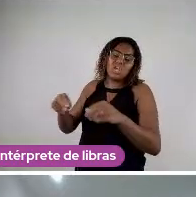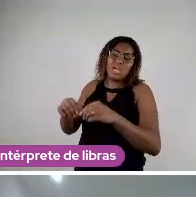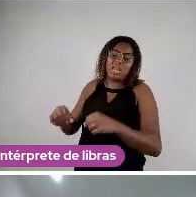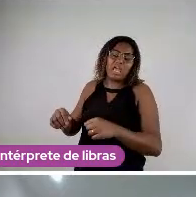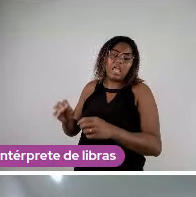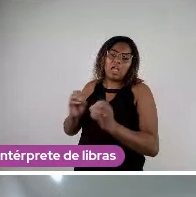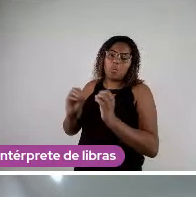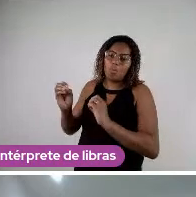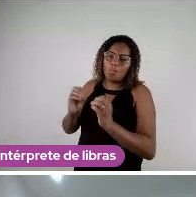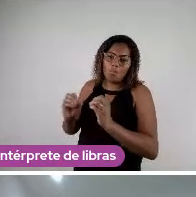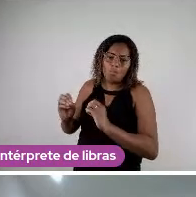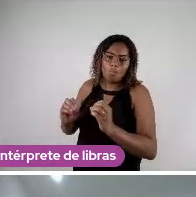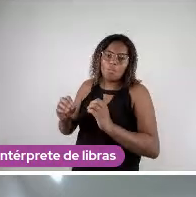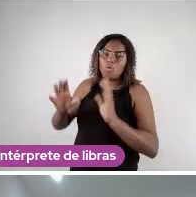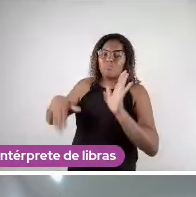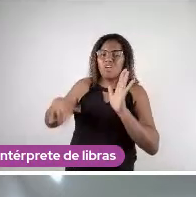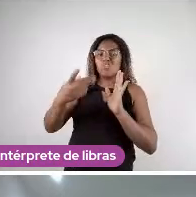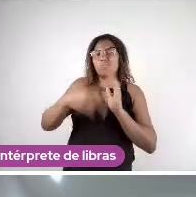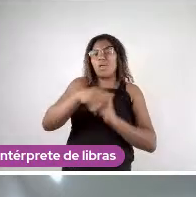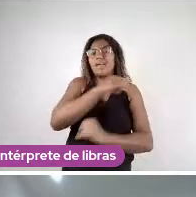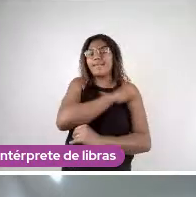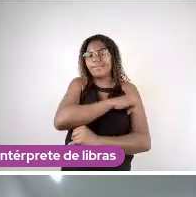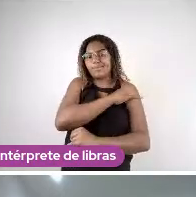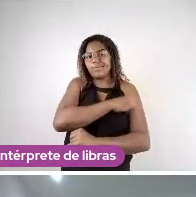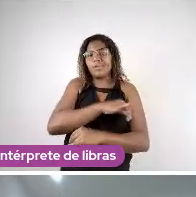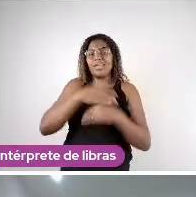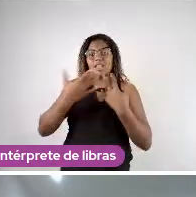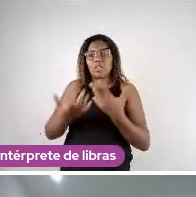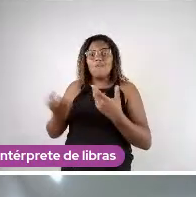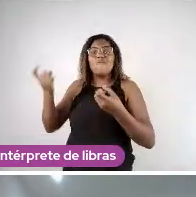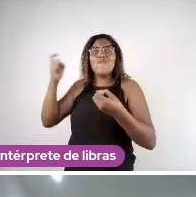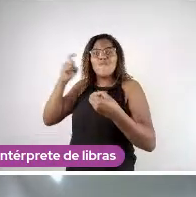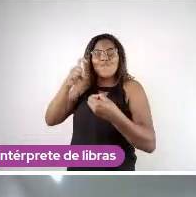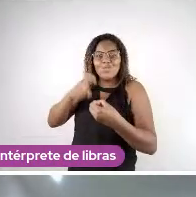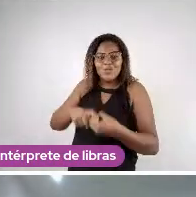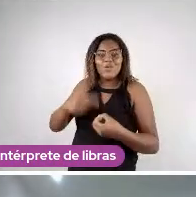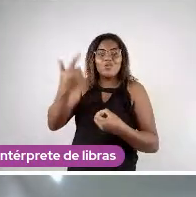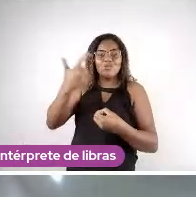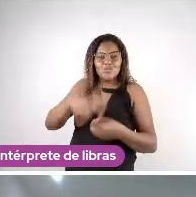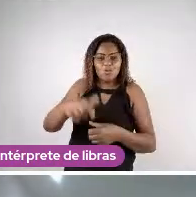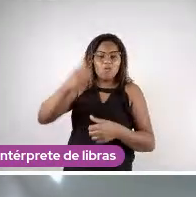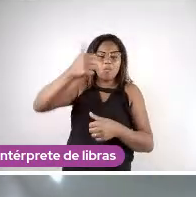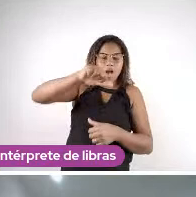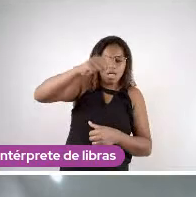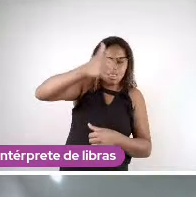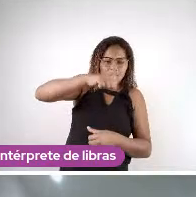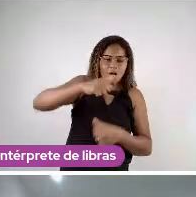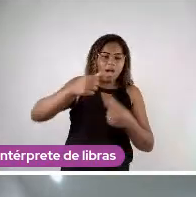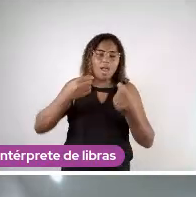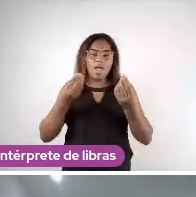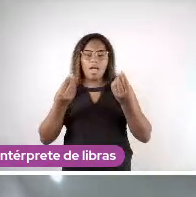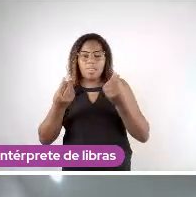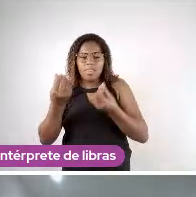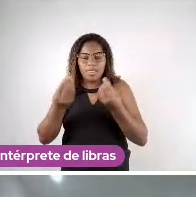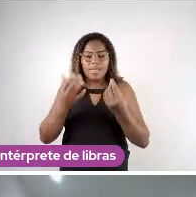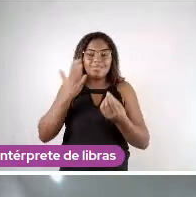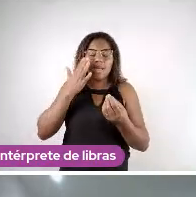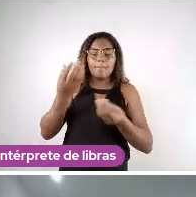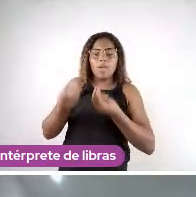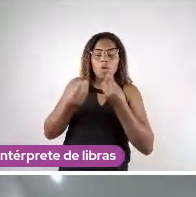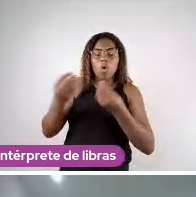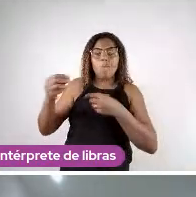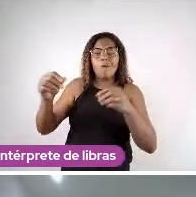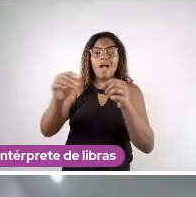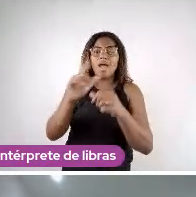praias cariocas, então esse monitoramento foi retomado, ele ainda está um pouco incipiente no sentido de que